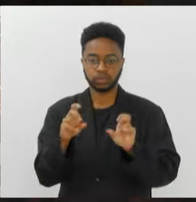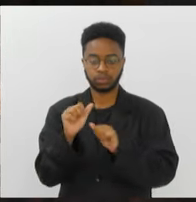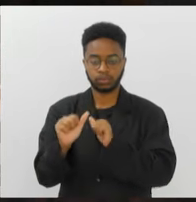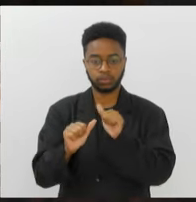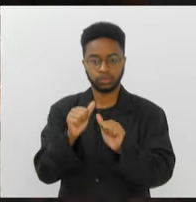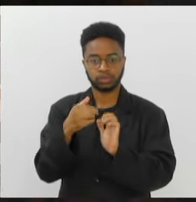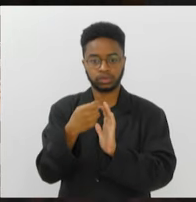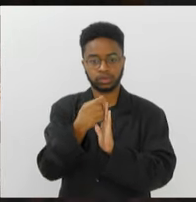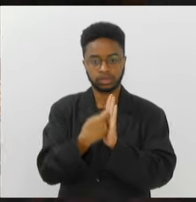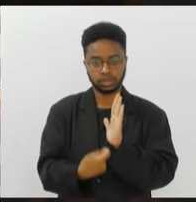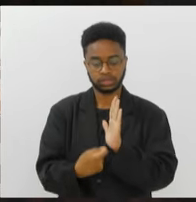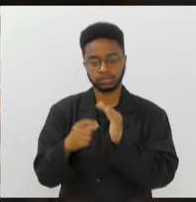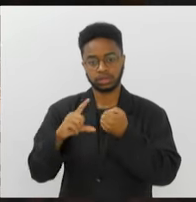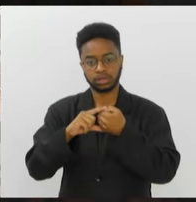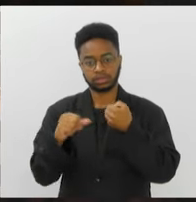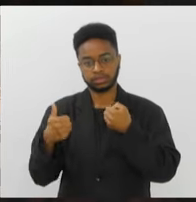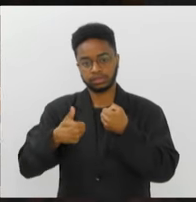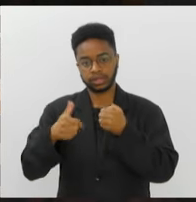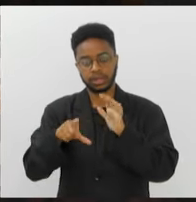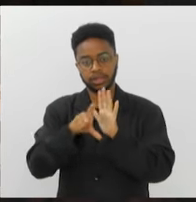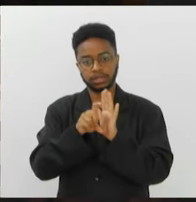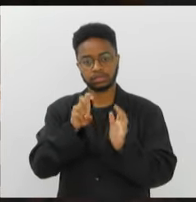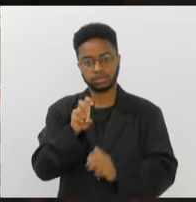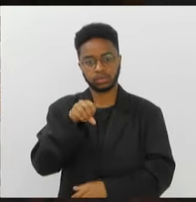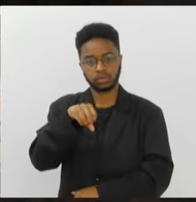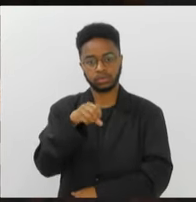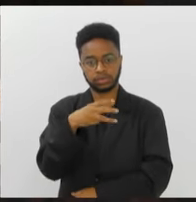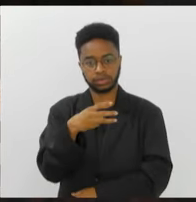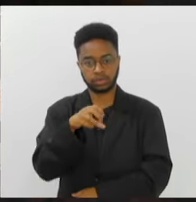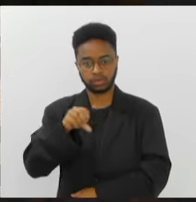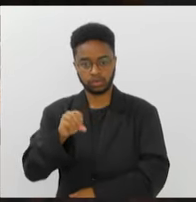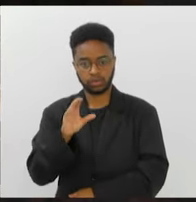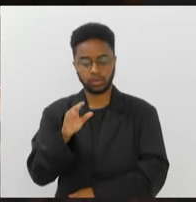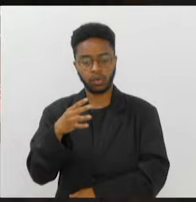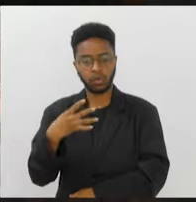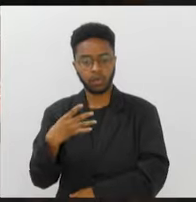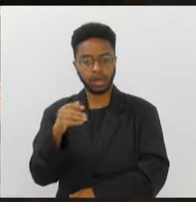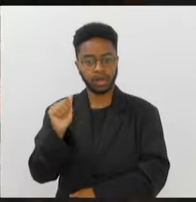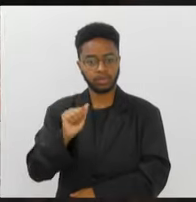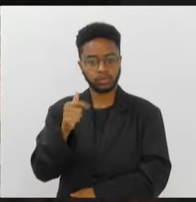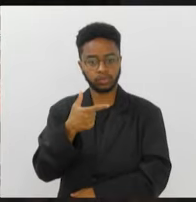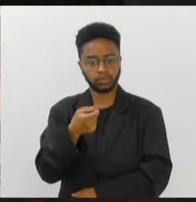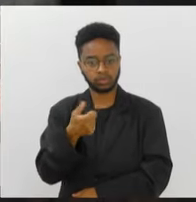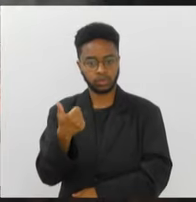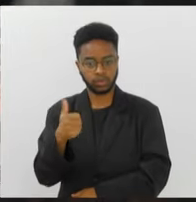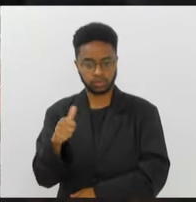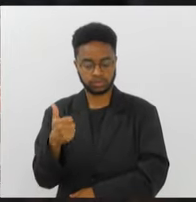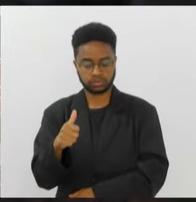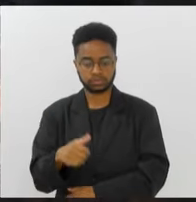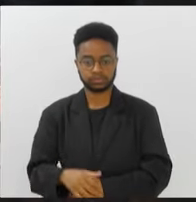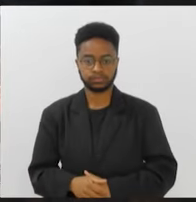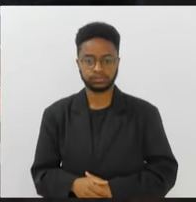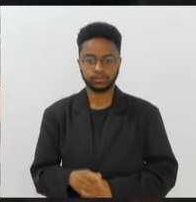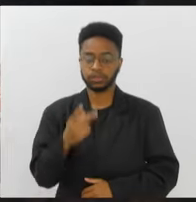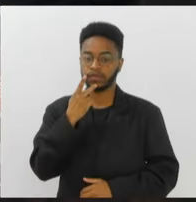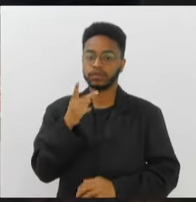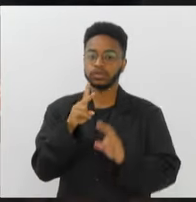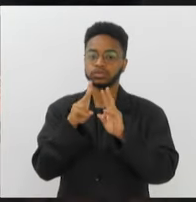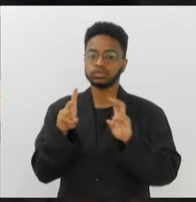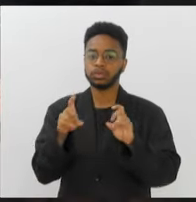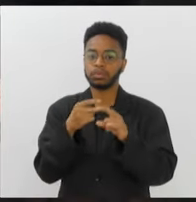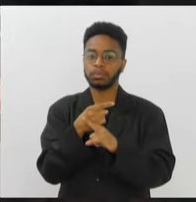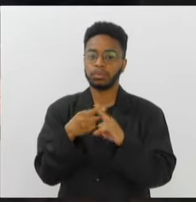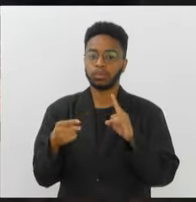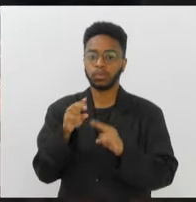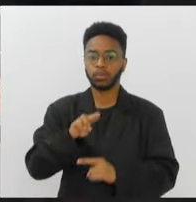da redação do artigo 1º da lei 5.939, de 4 de abril de 2011, que dispõe sobre a proibição